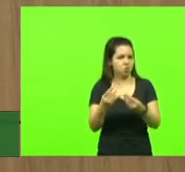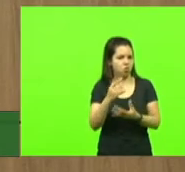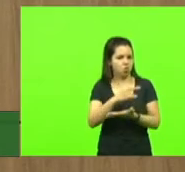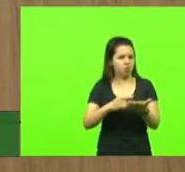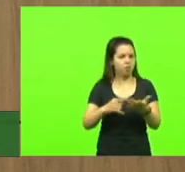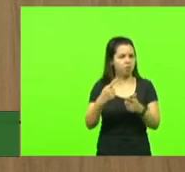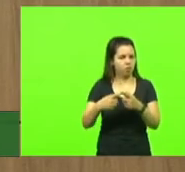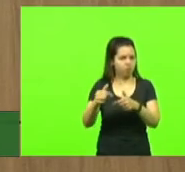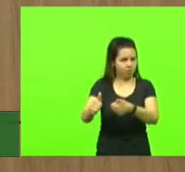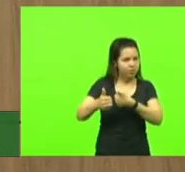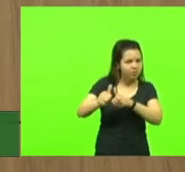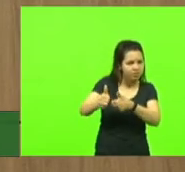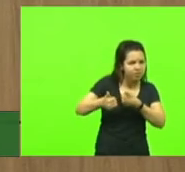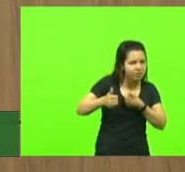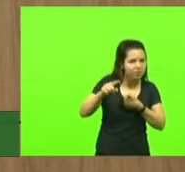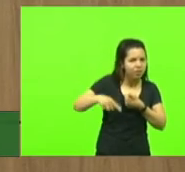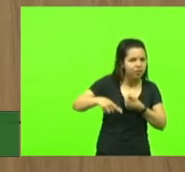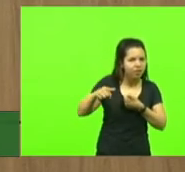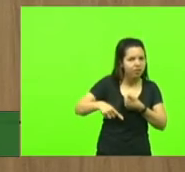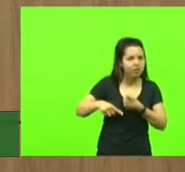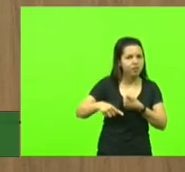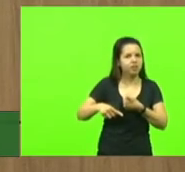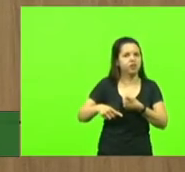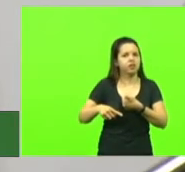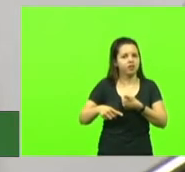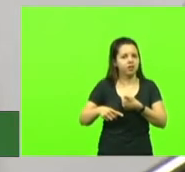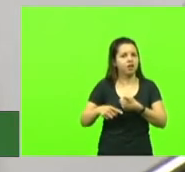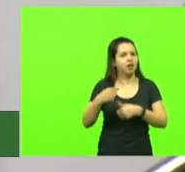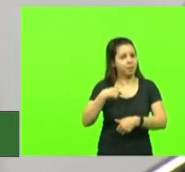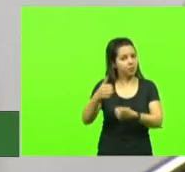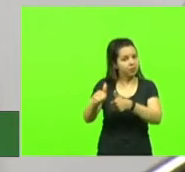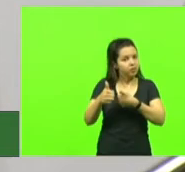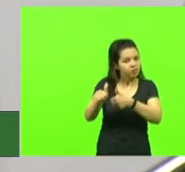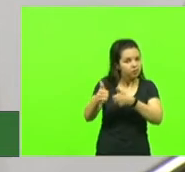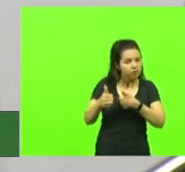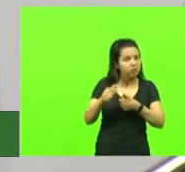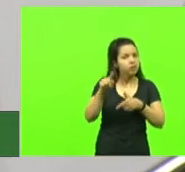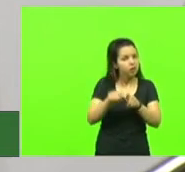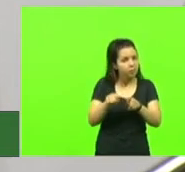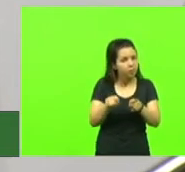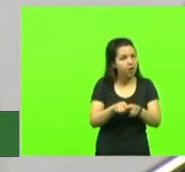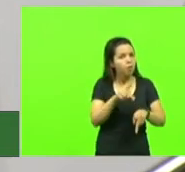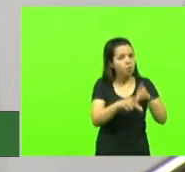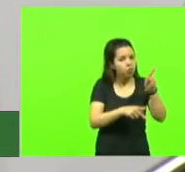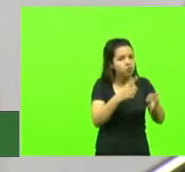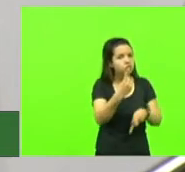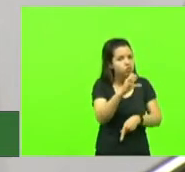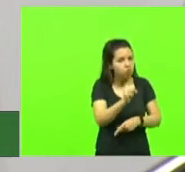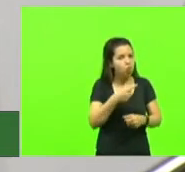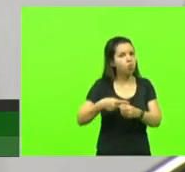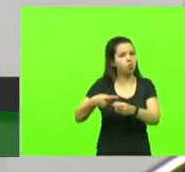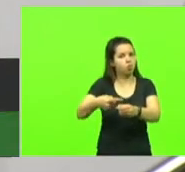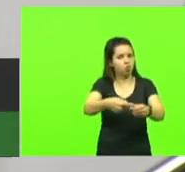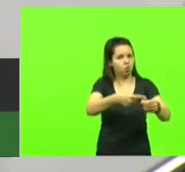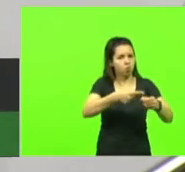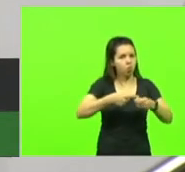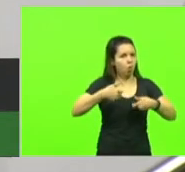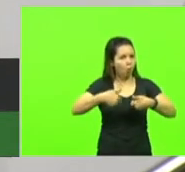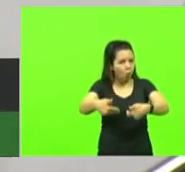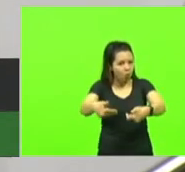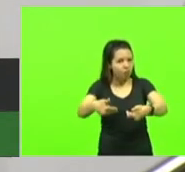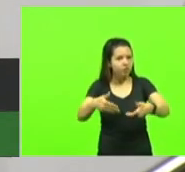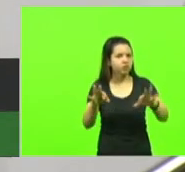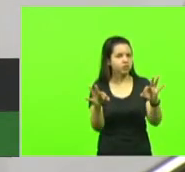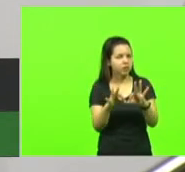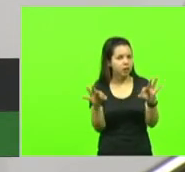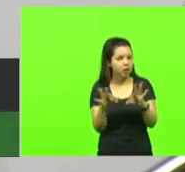Isso eu quero saber, será que está me perseguindo? E quando me persegue, persegue uma população de 18 municípios. Não está me convidando para